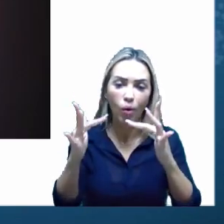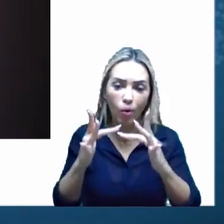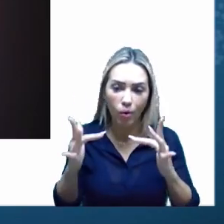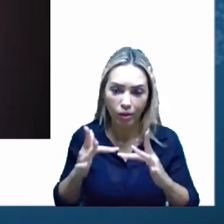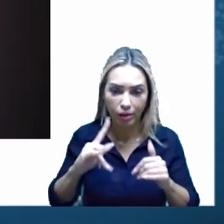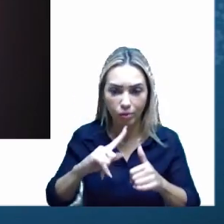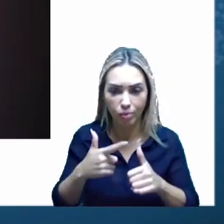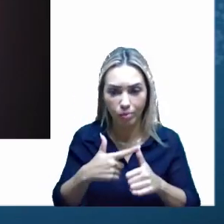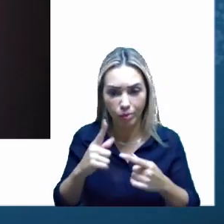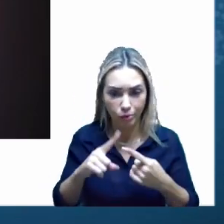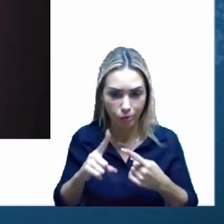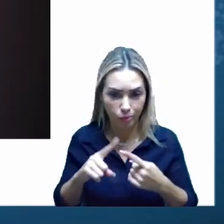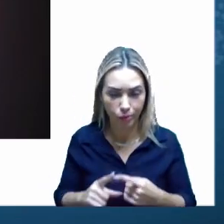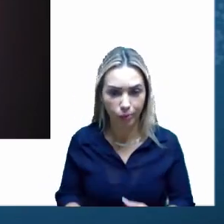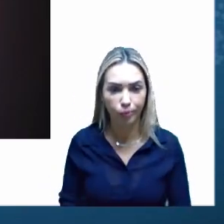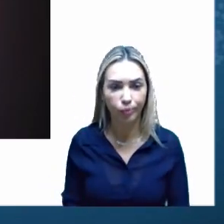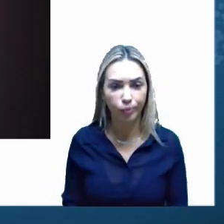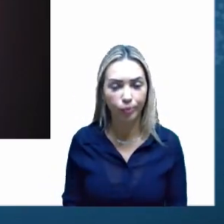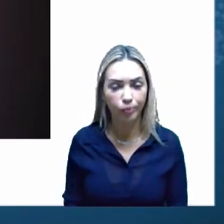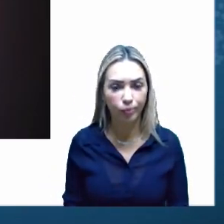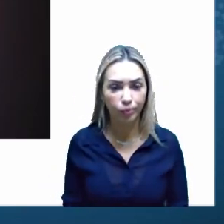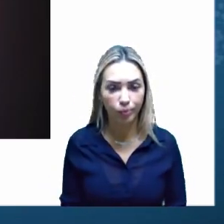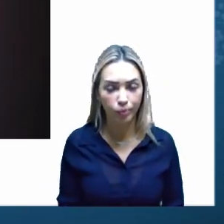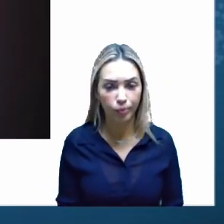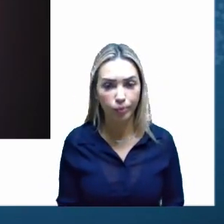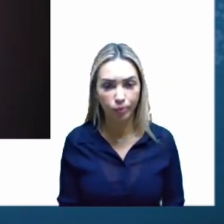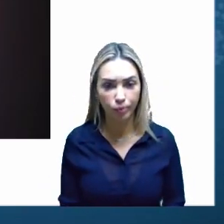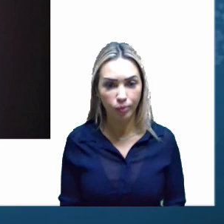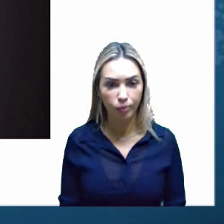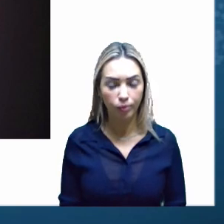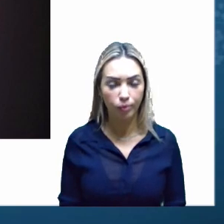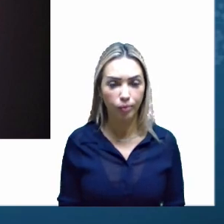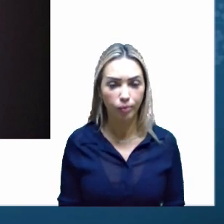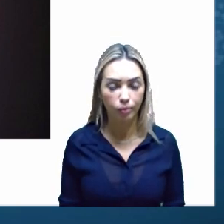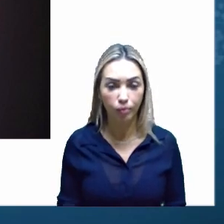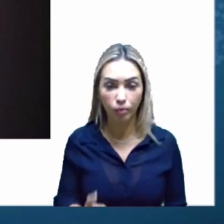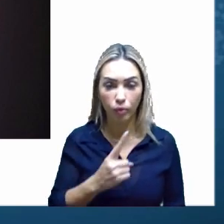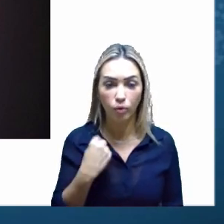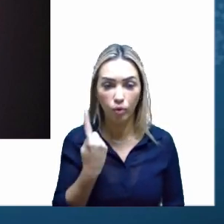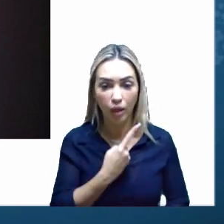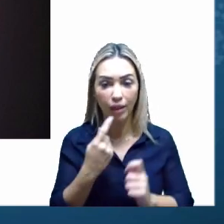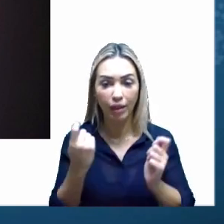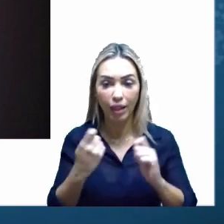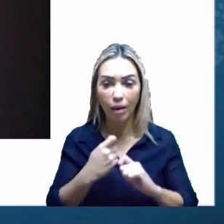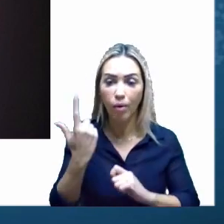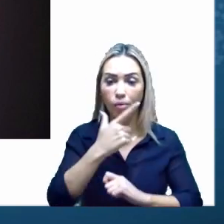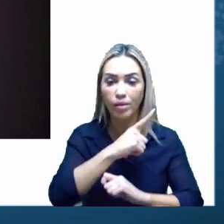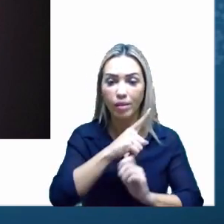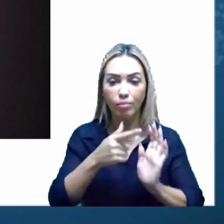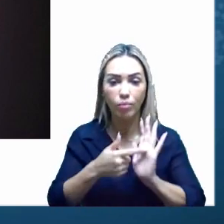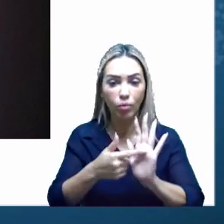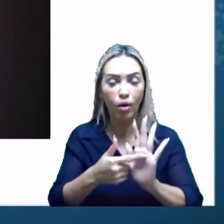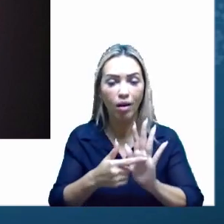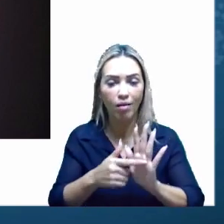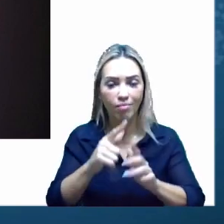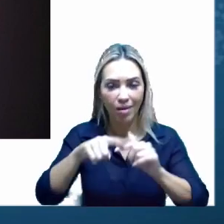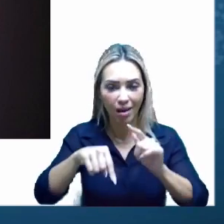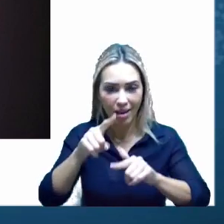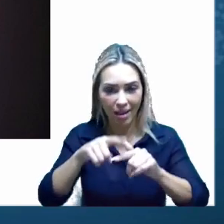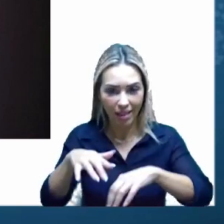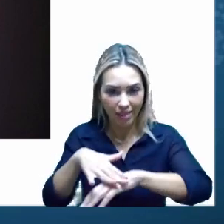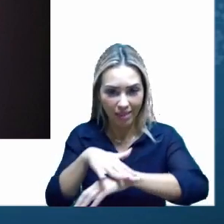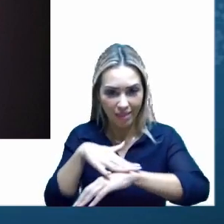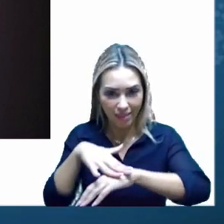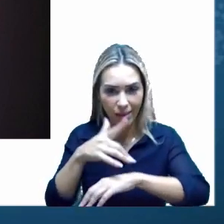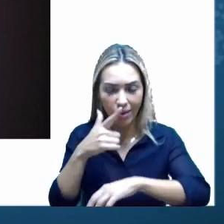primeiro tipo. Nós pudemos ter uma amostra de tecidos em subgrupos, a